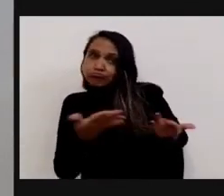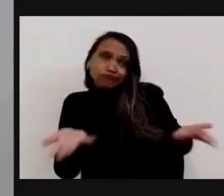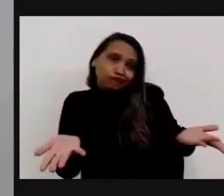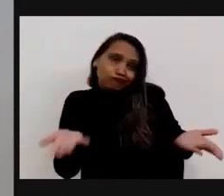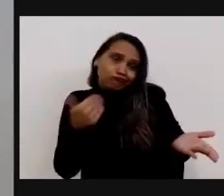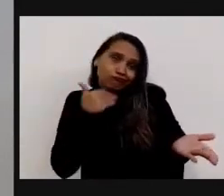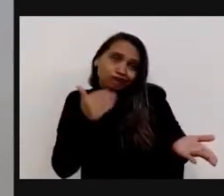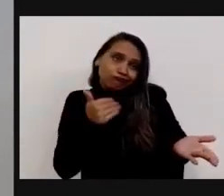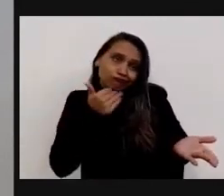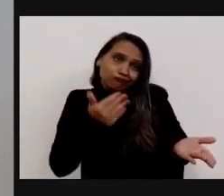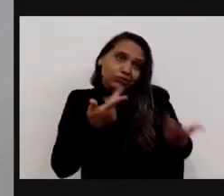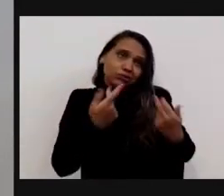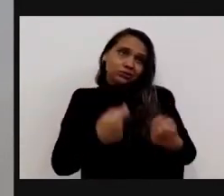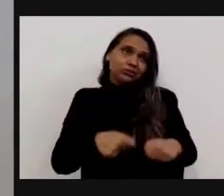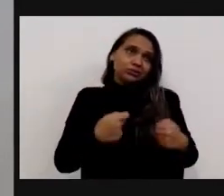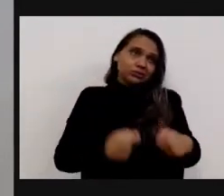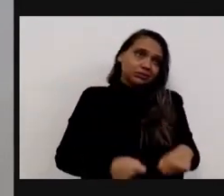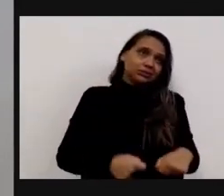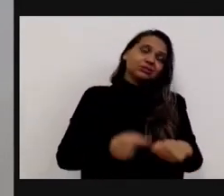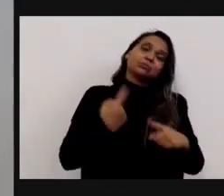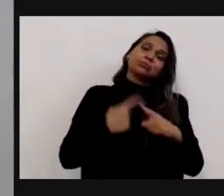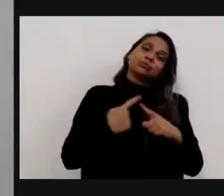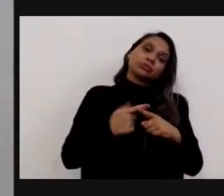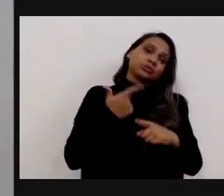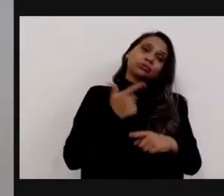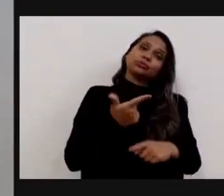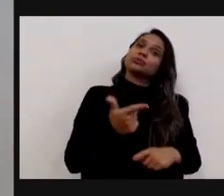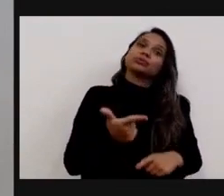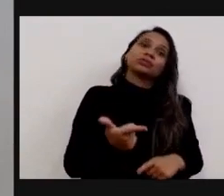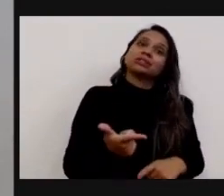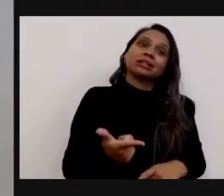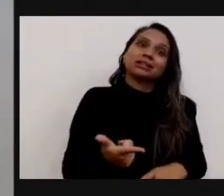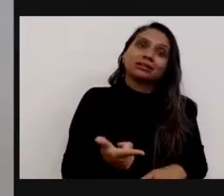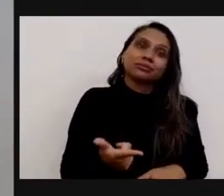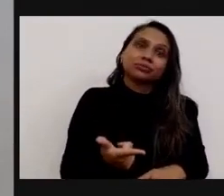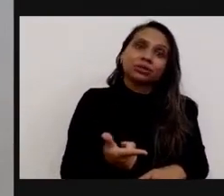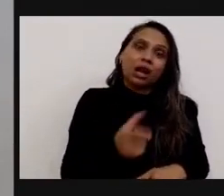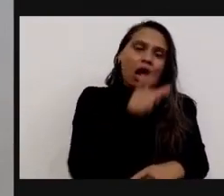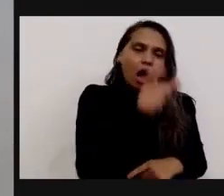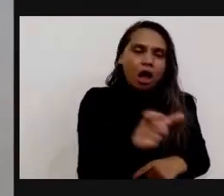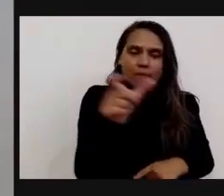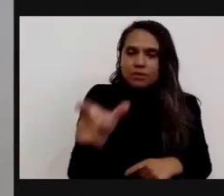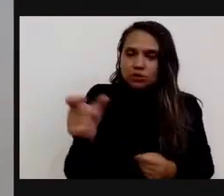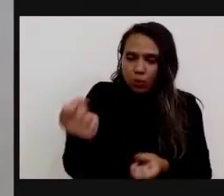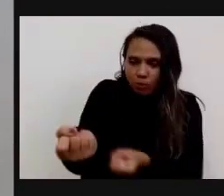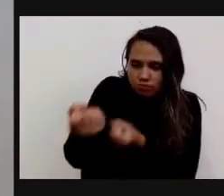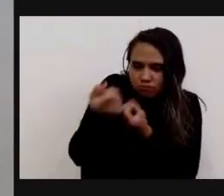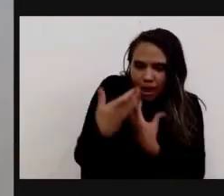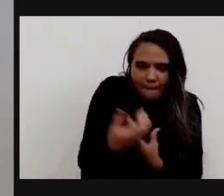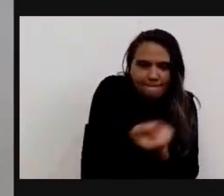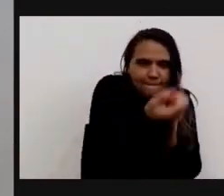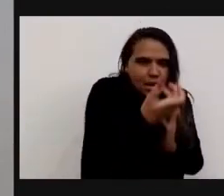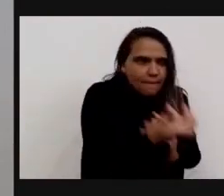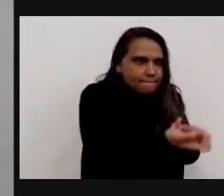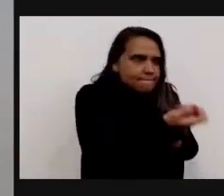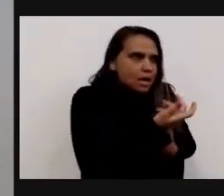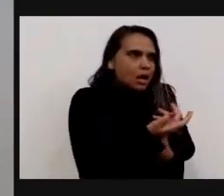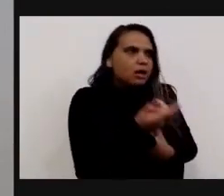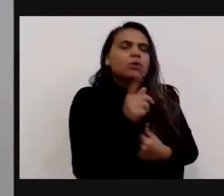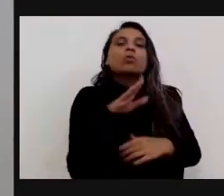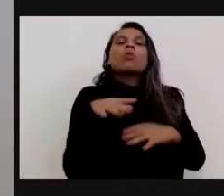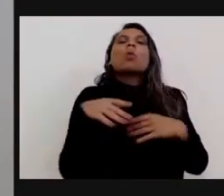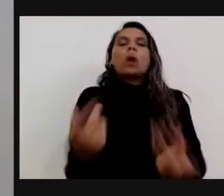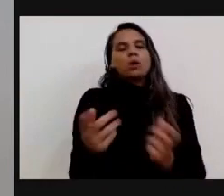a necessidade não tá sendo atendida Porque não houve uma escuta qualificada dessas pessoas Qual que é a necessidade porque eu juro gente